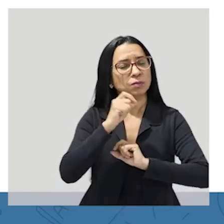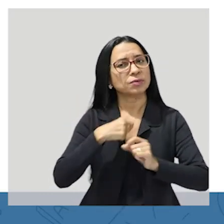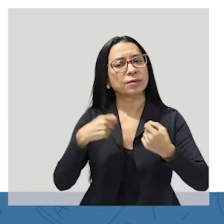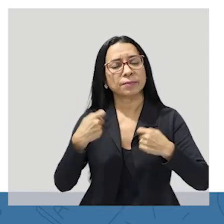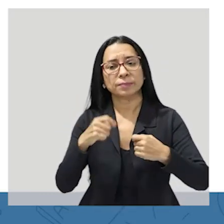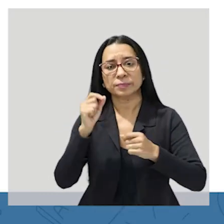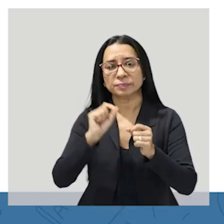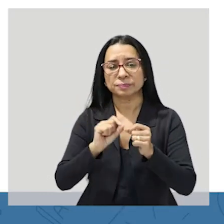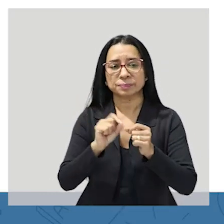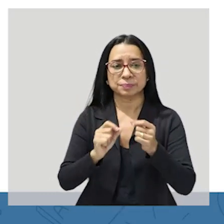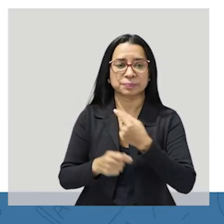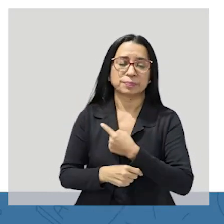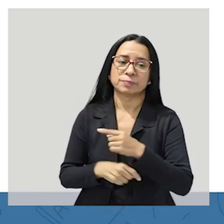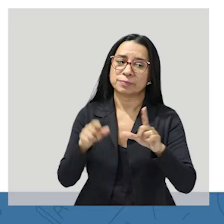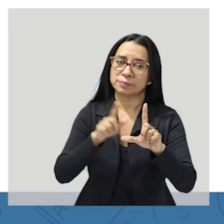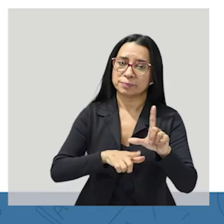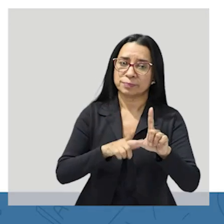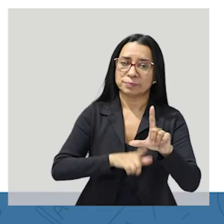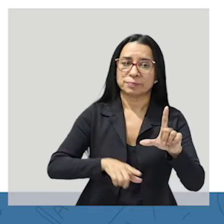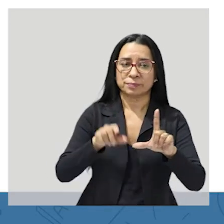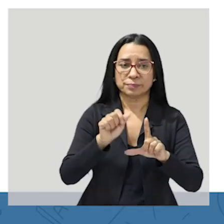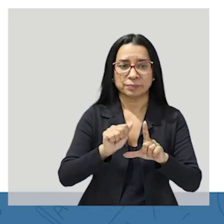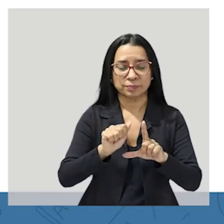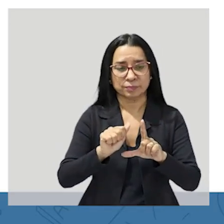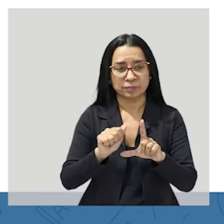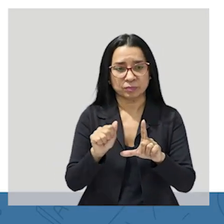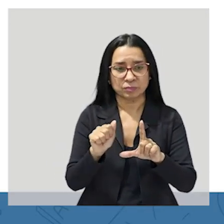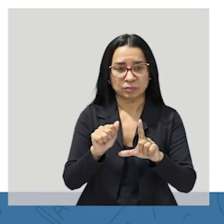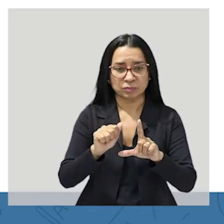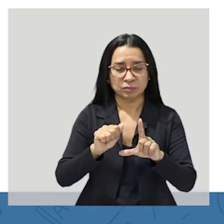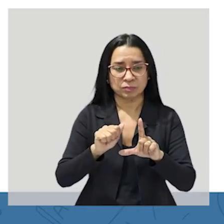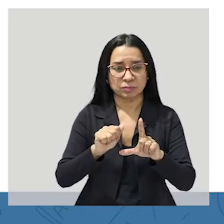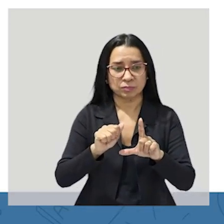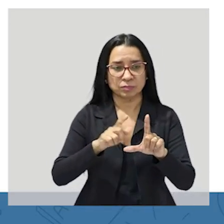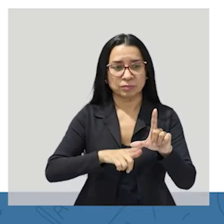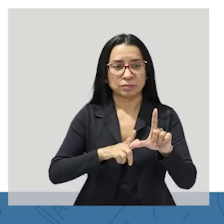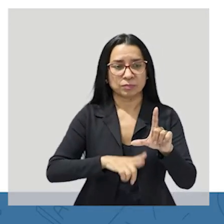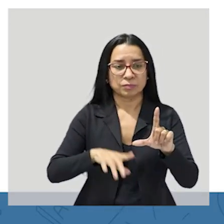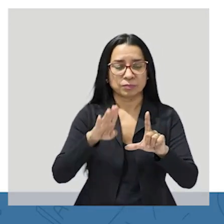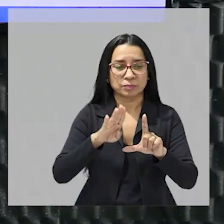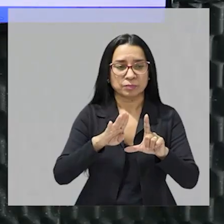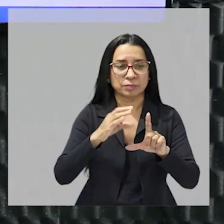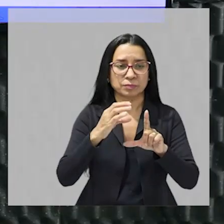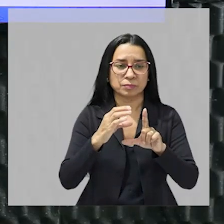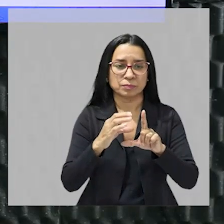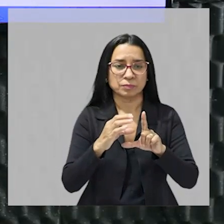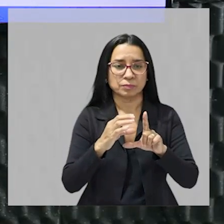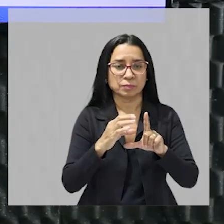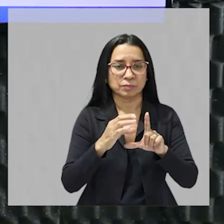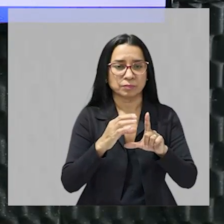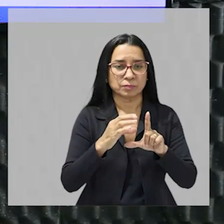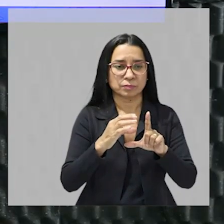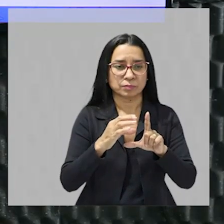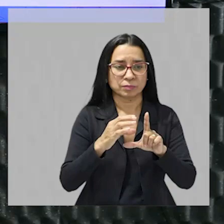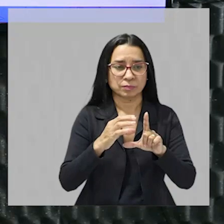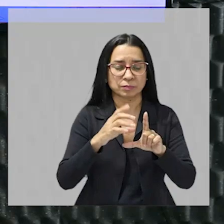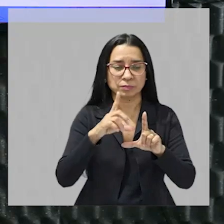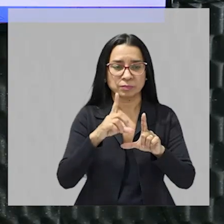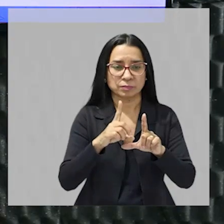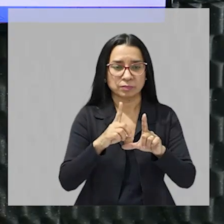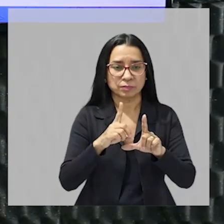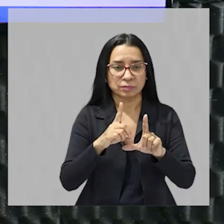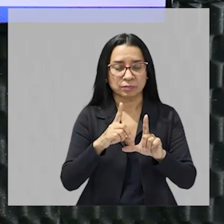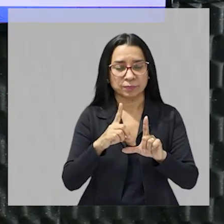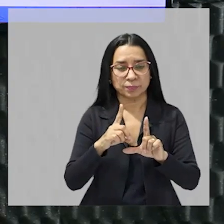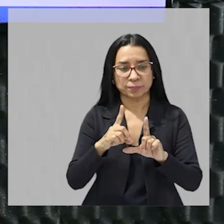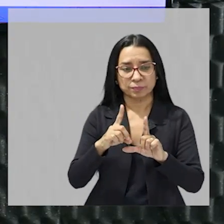alcançada? Abdicar de usinas nucleares, explorar reservas do pré-sal, utilizar gás de xisto betuminoso, investir em